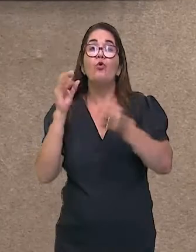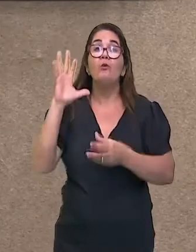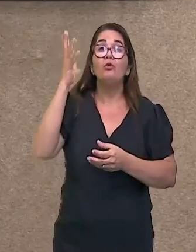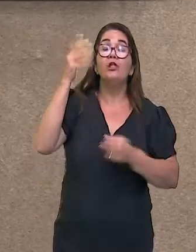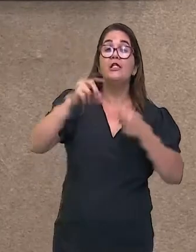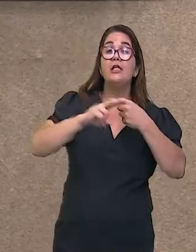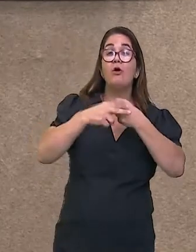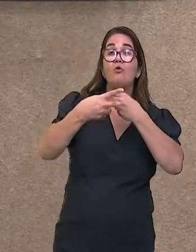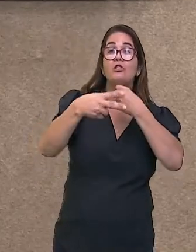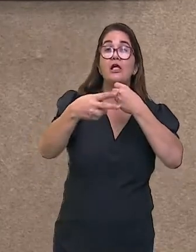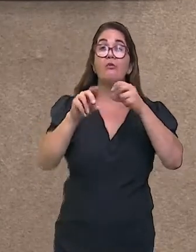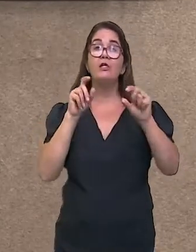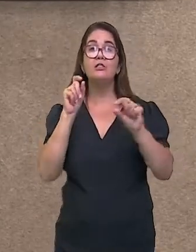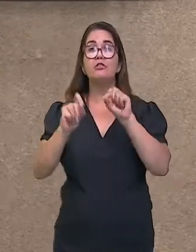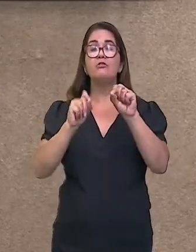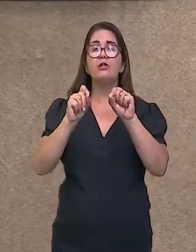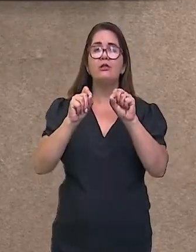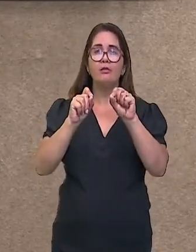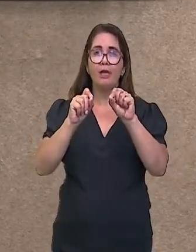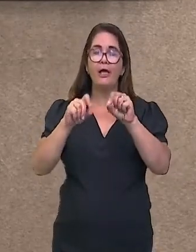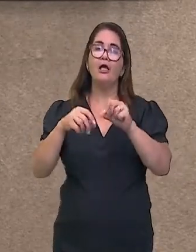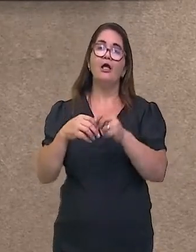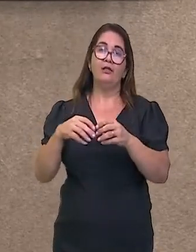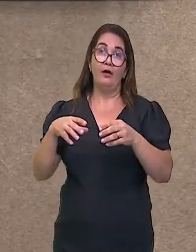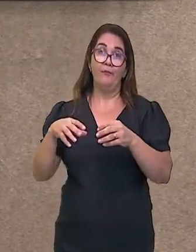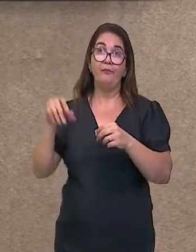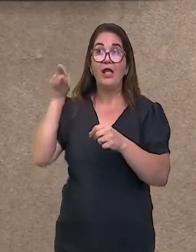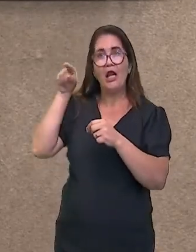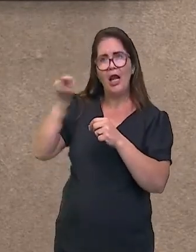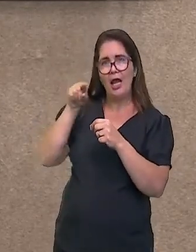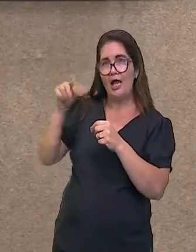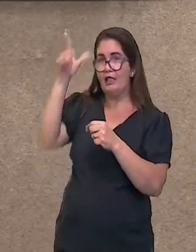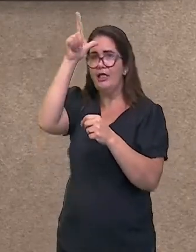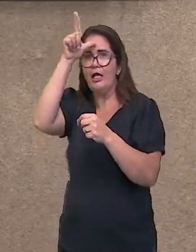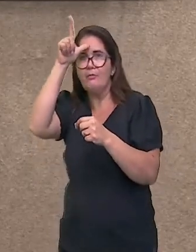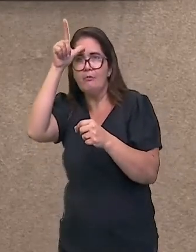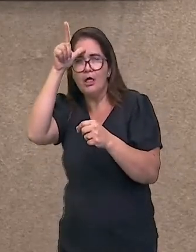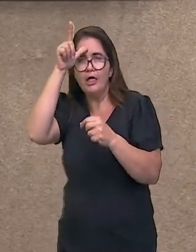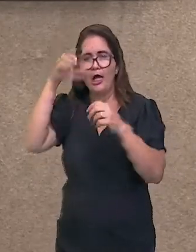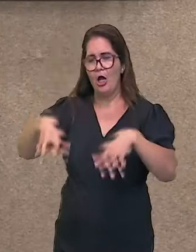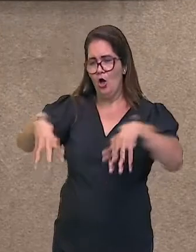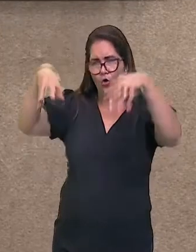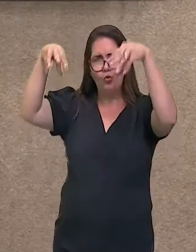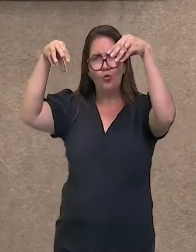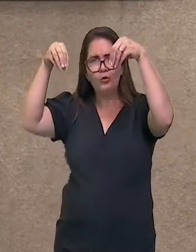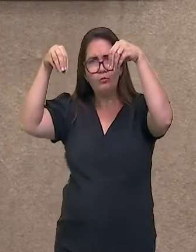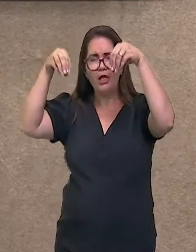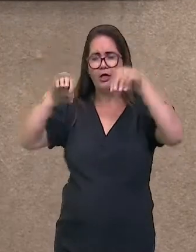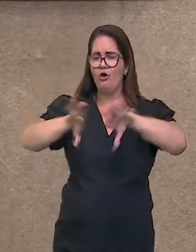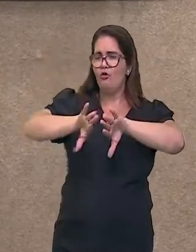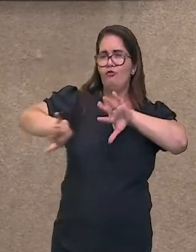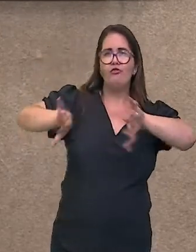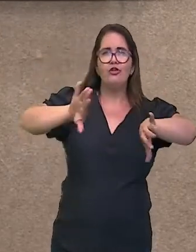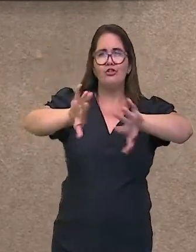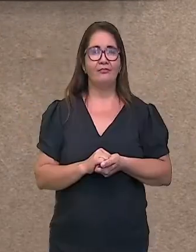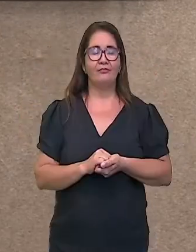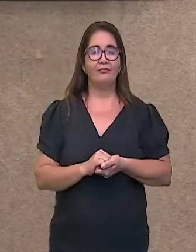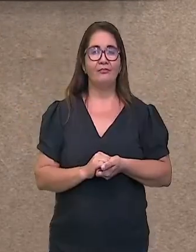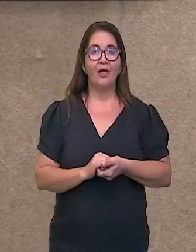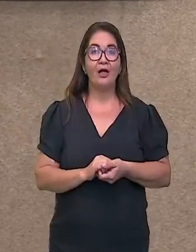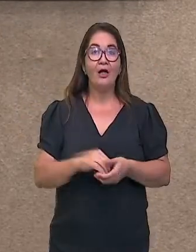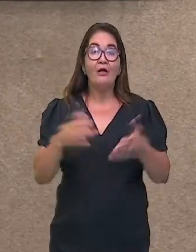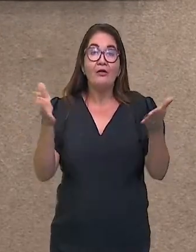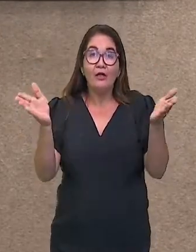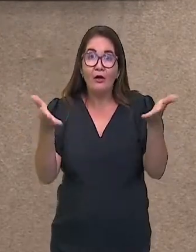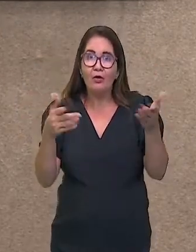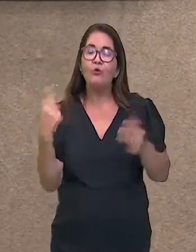do Império Alemão. Ele foi dividido e deu origem a outras nações, como a Polônia e a Finlândia. Como